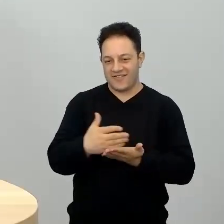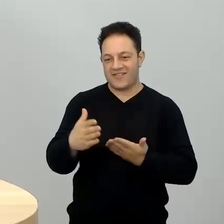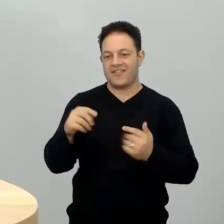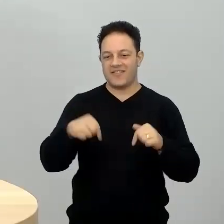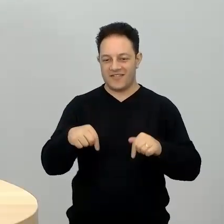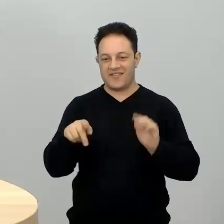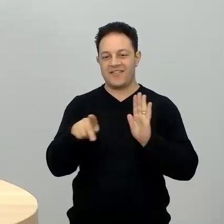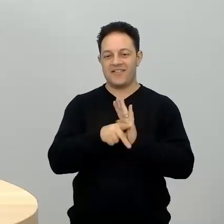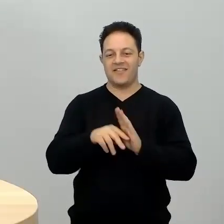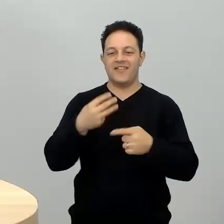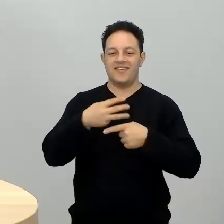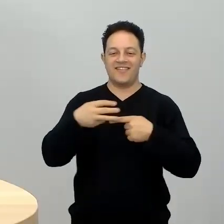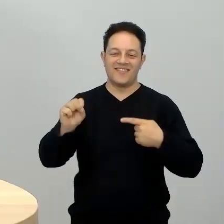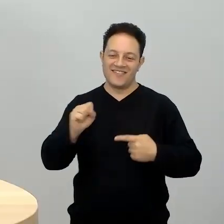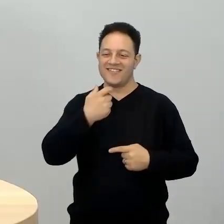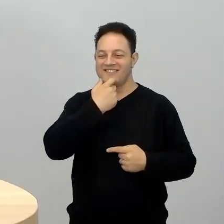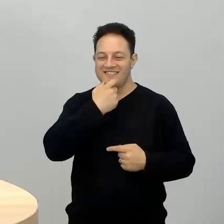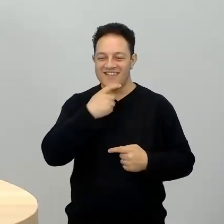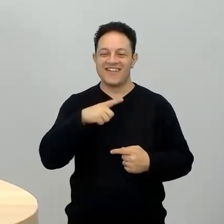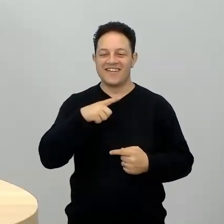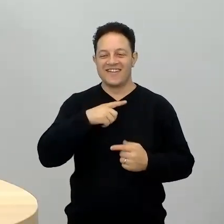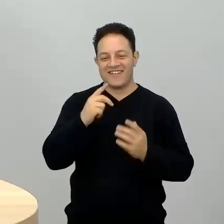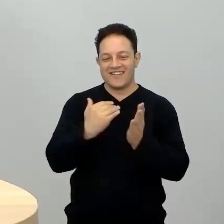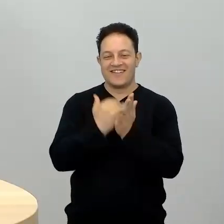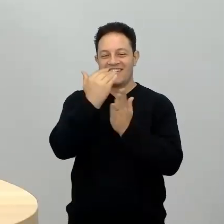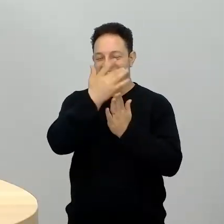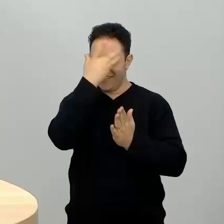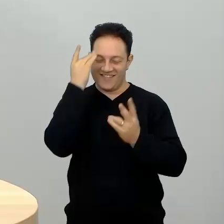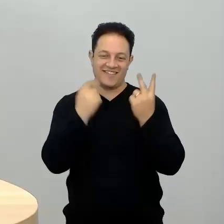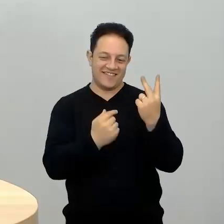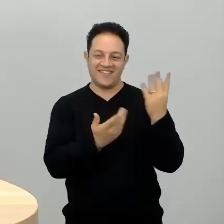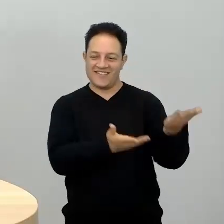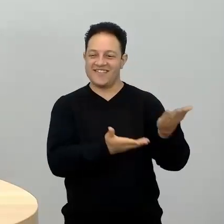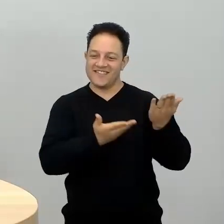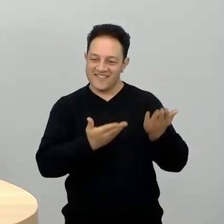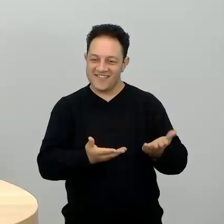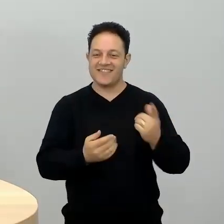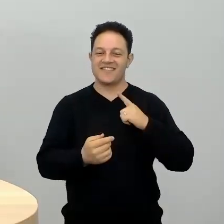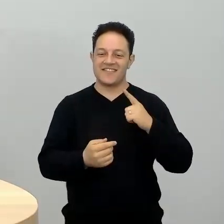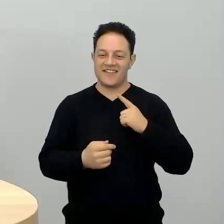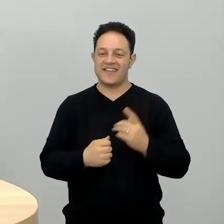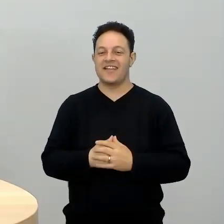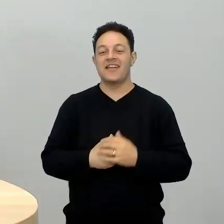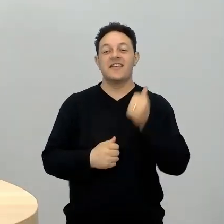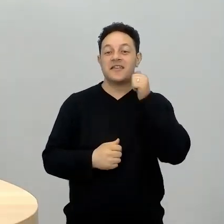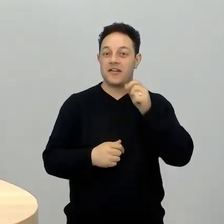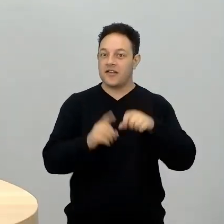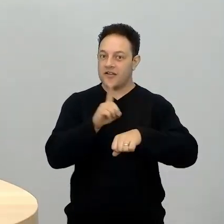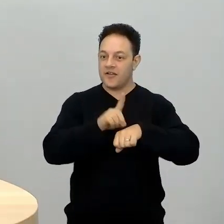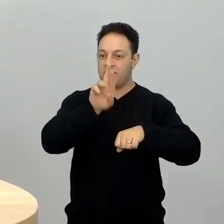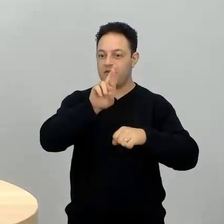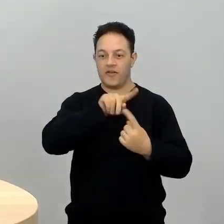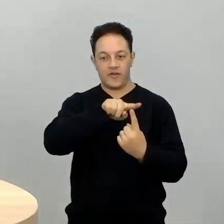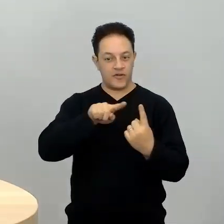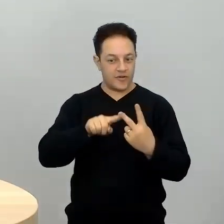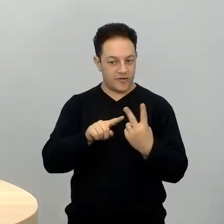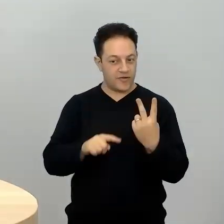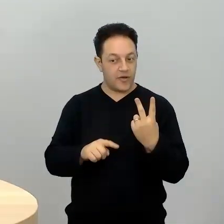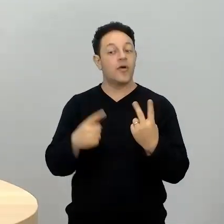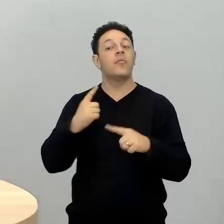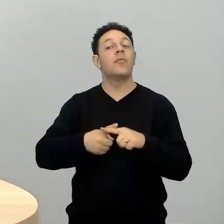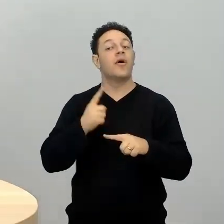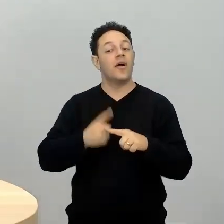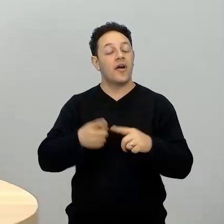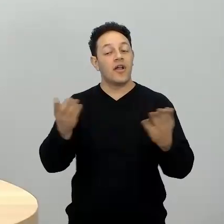na TPC de inglês, nós temos mais duas convidadas, duas doutoras, porque afinal aqui hoje,